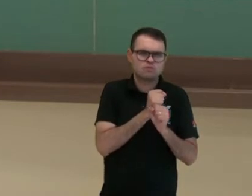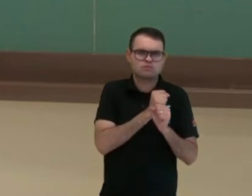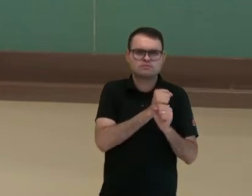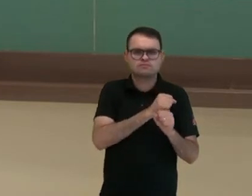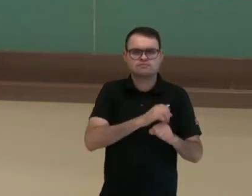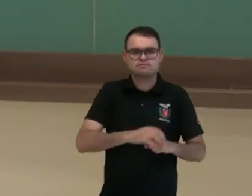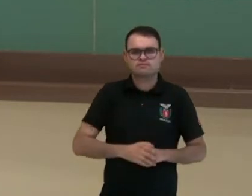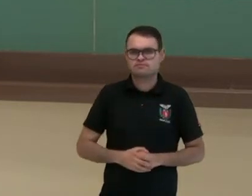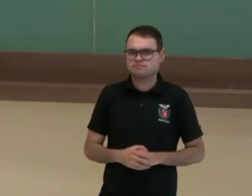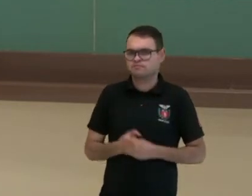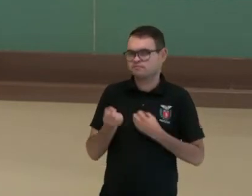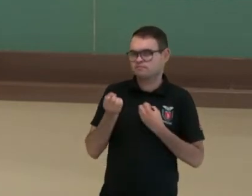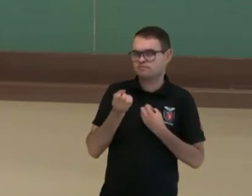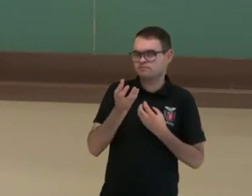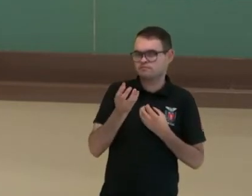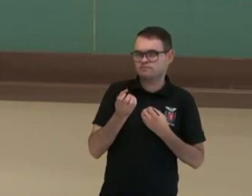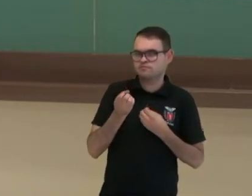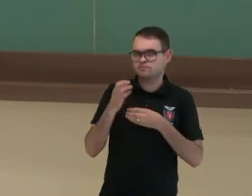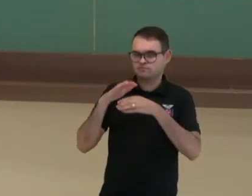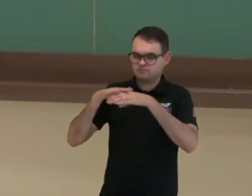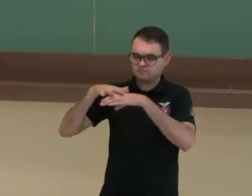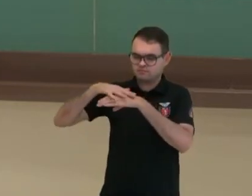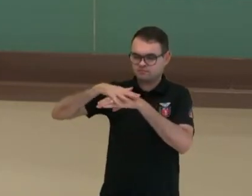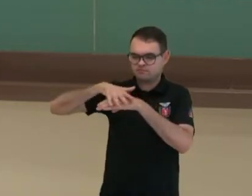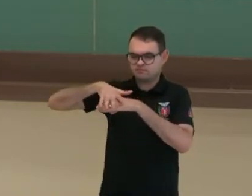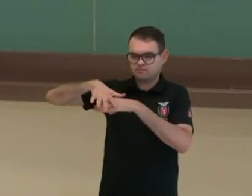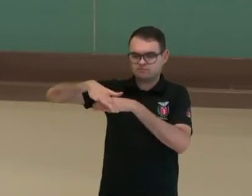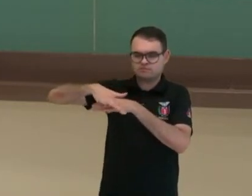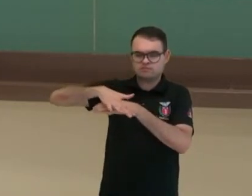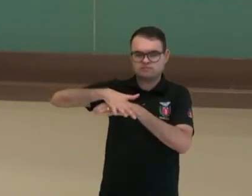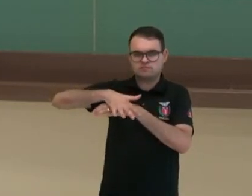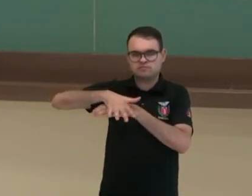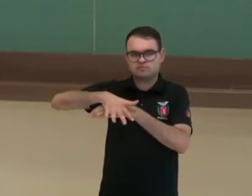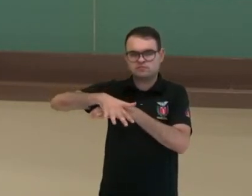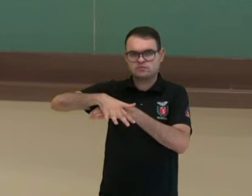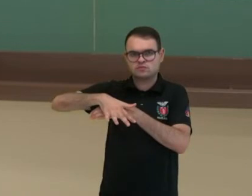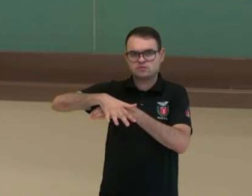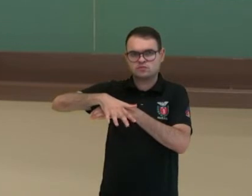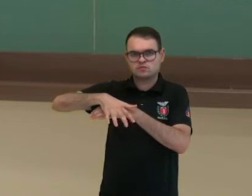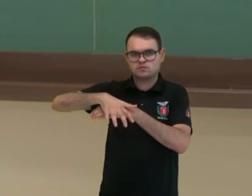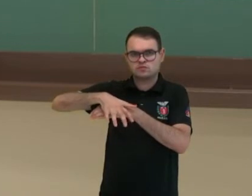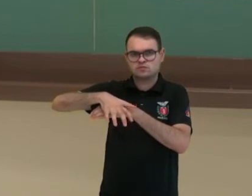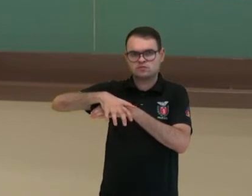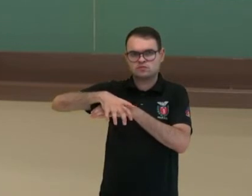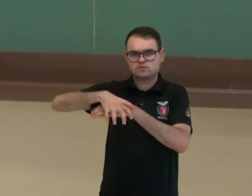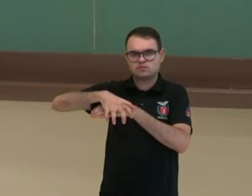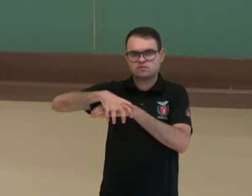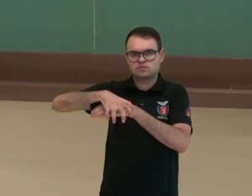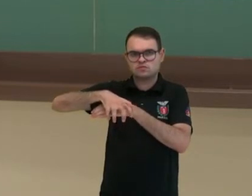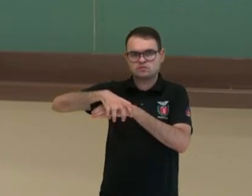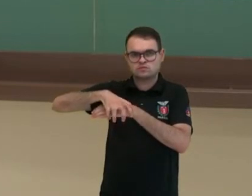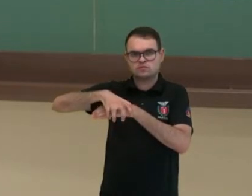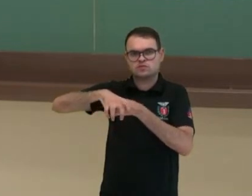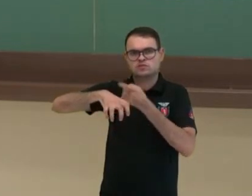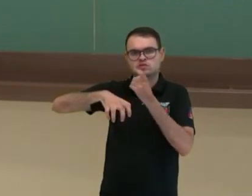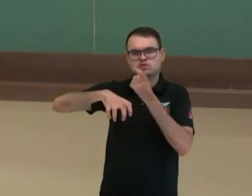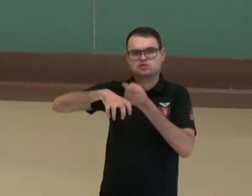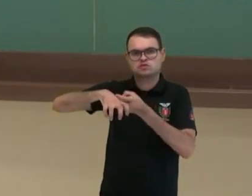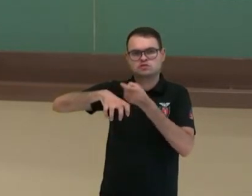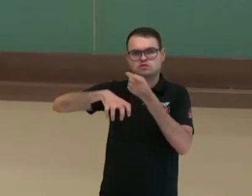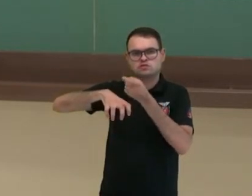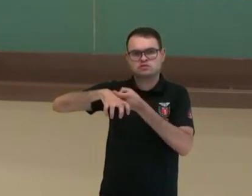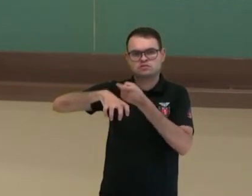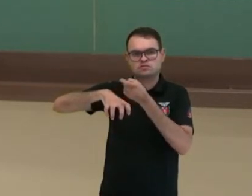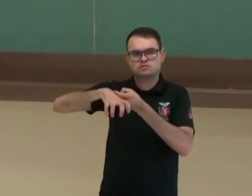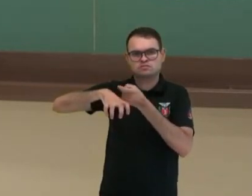E se eu contar que essa lava quente e pastosa foi resfriando e endurecendo. E você